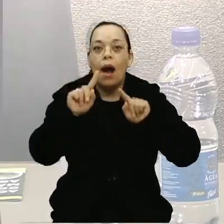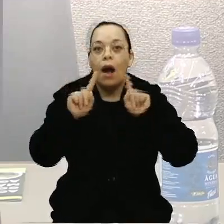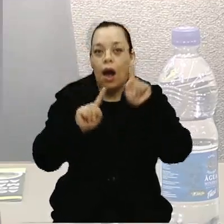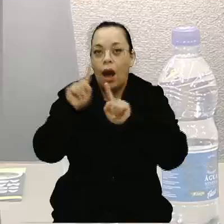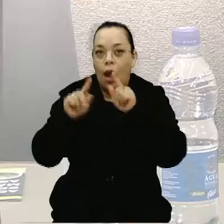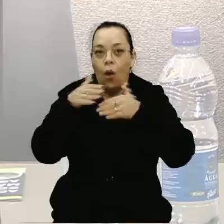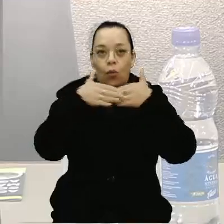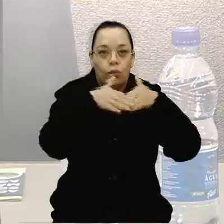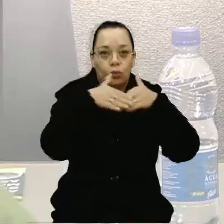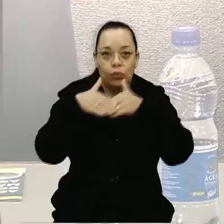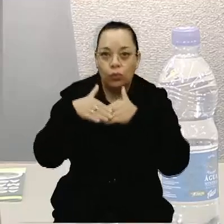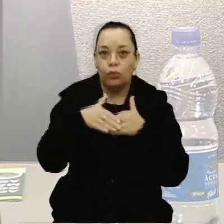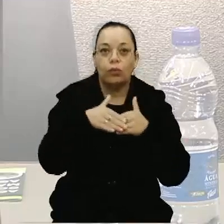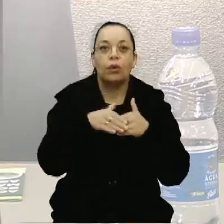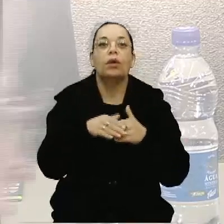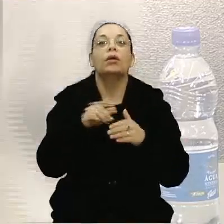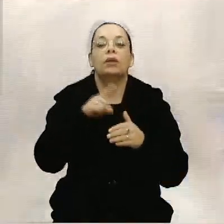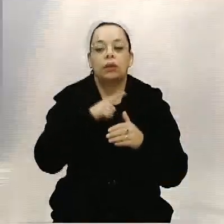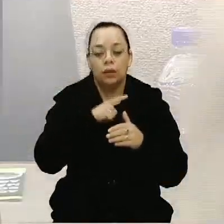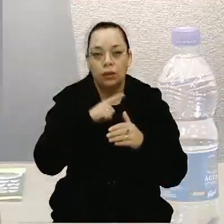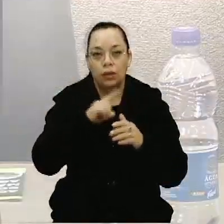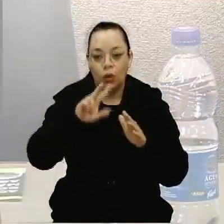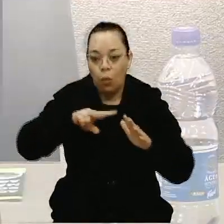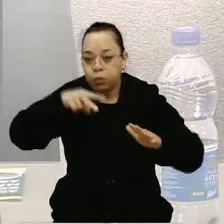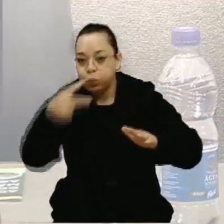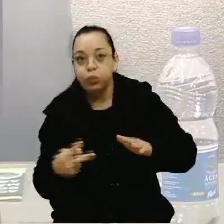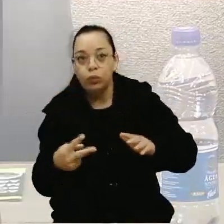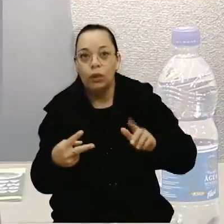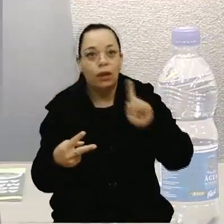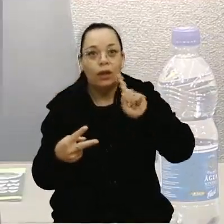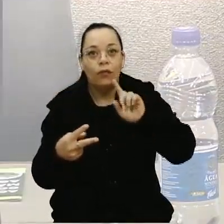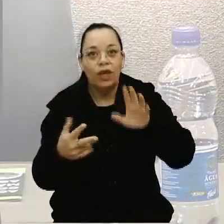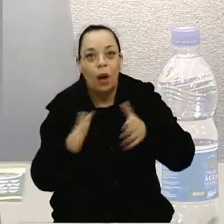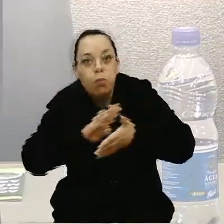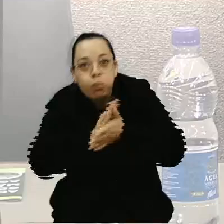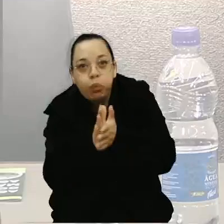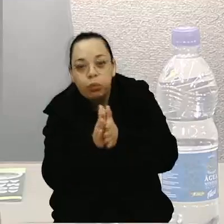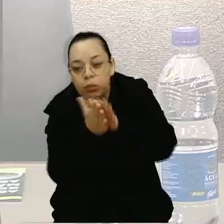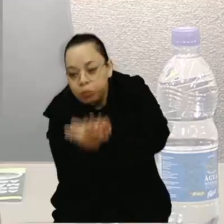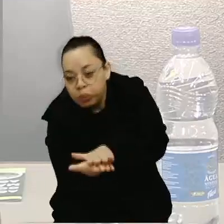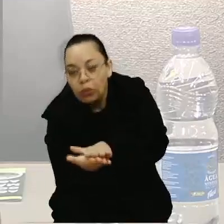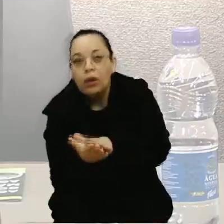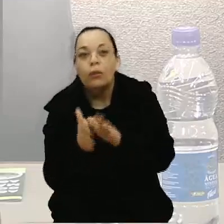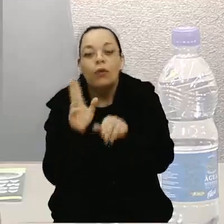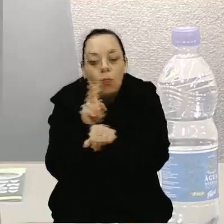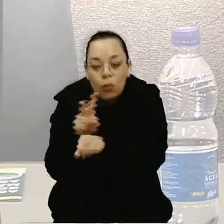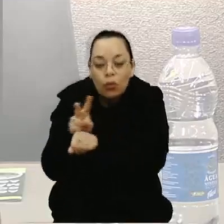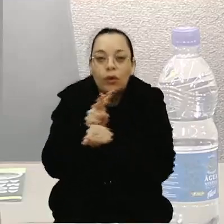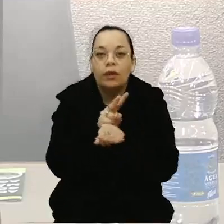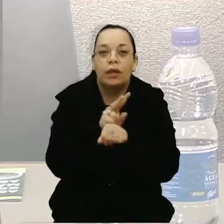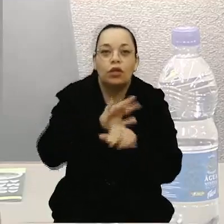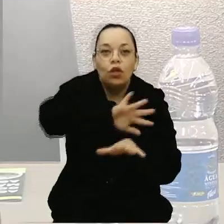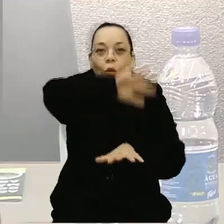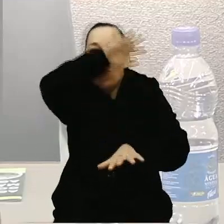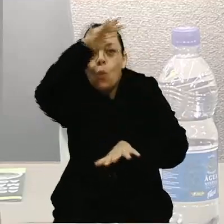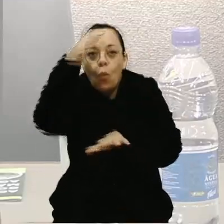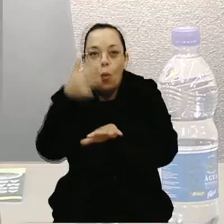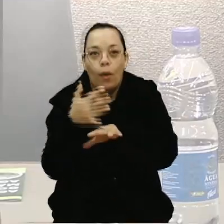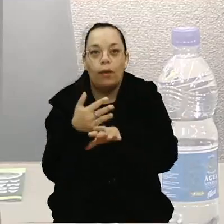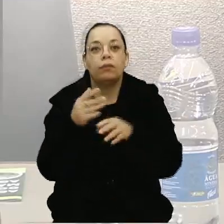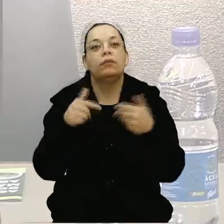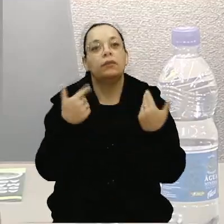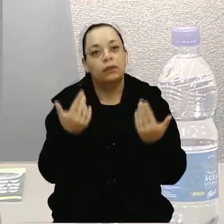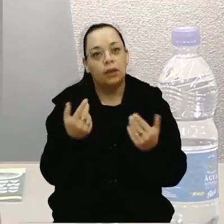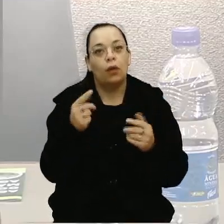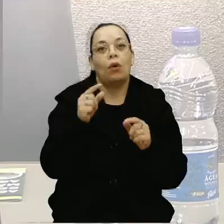né? Que mesmo vindo a capotar, a pessoa não fica esmagada, né? Porque ela fica protegida por aquele arco, né? Então isso